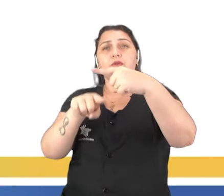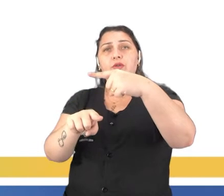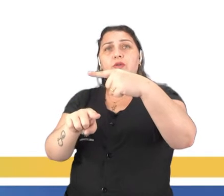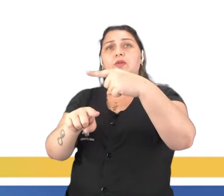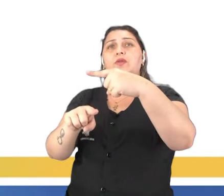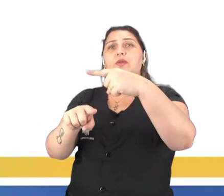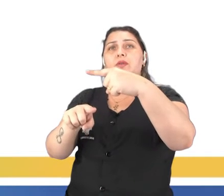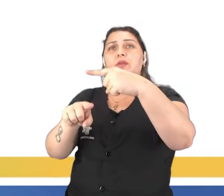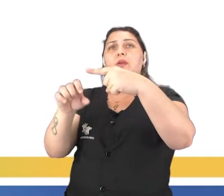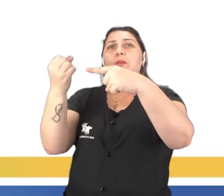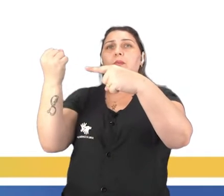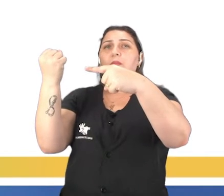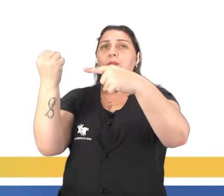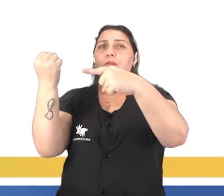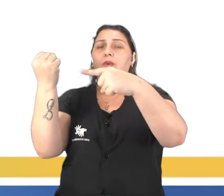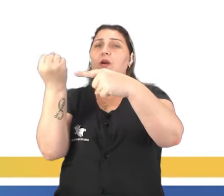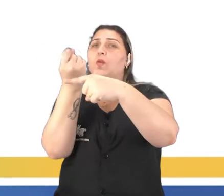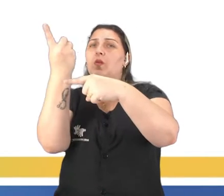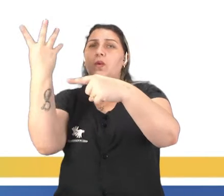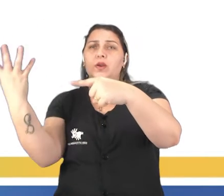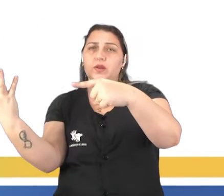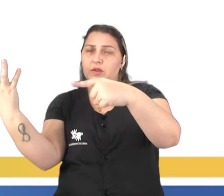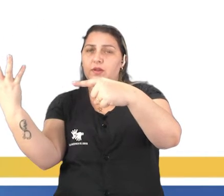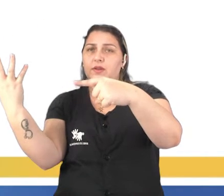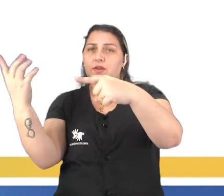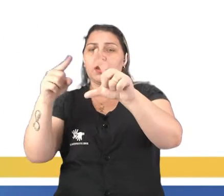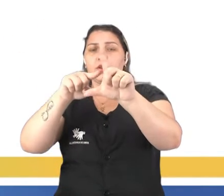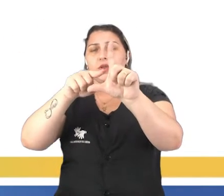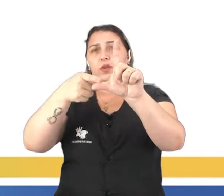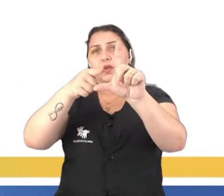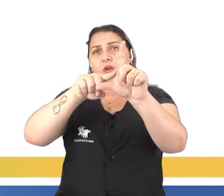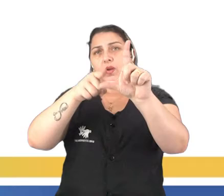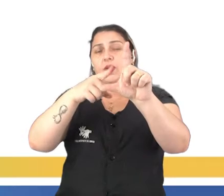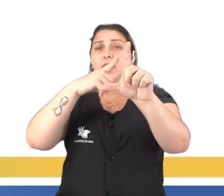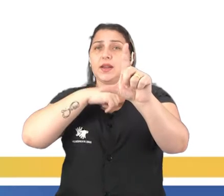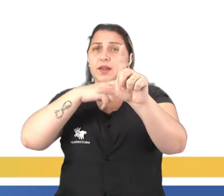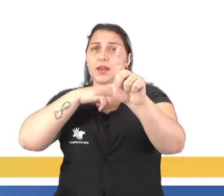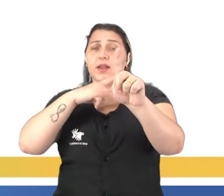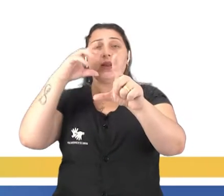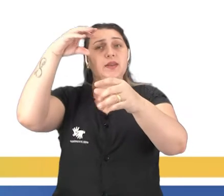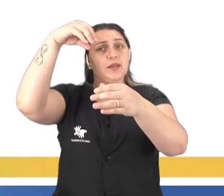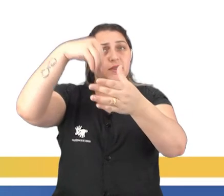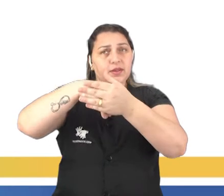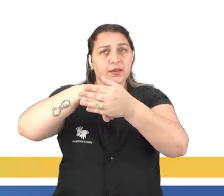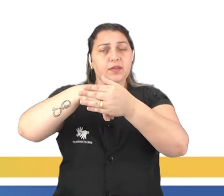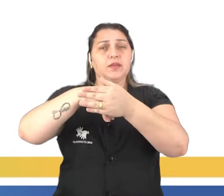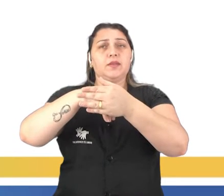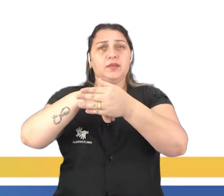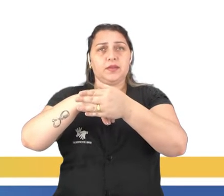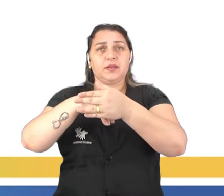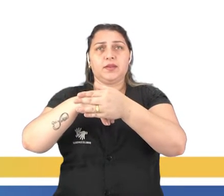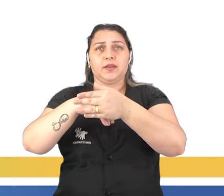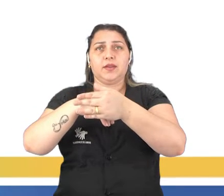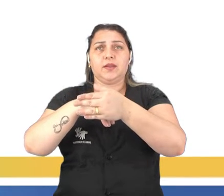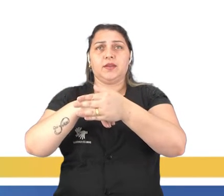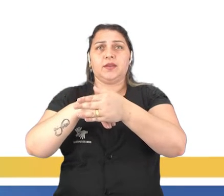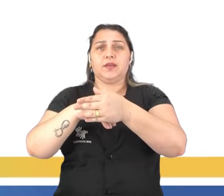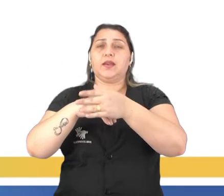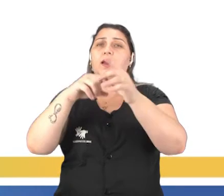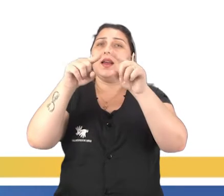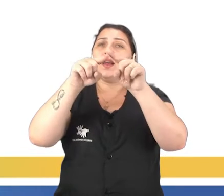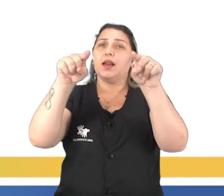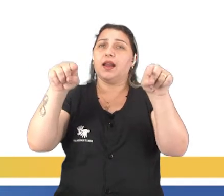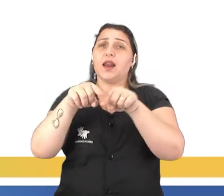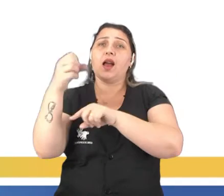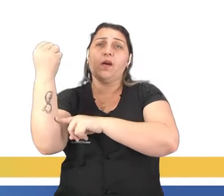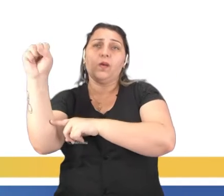soma de 1080 pela quantidade de ângulos que o octógono possui, né? Ângulos internos aí, que é a mesma quantidade de lados,